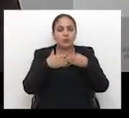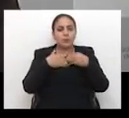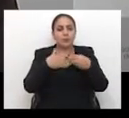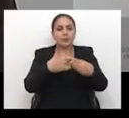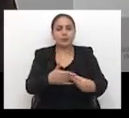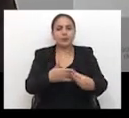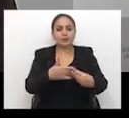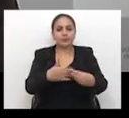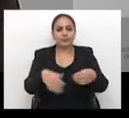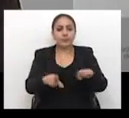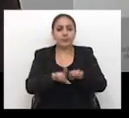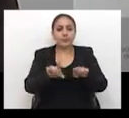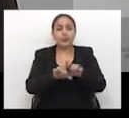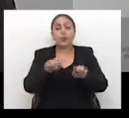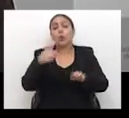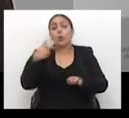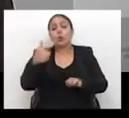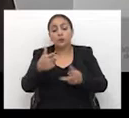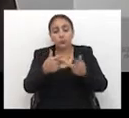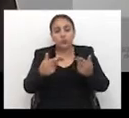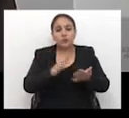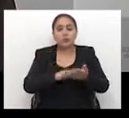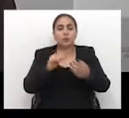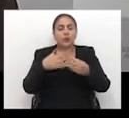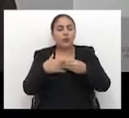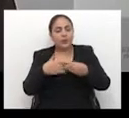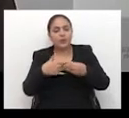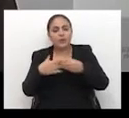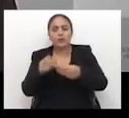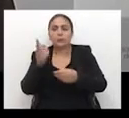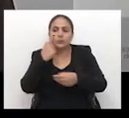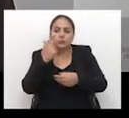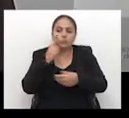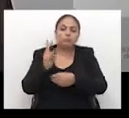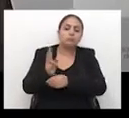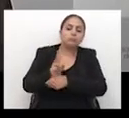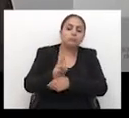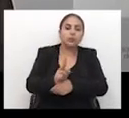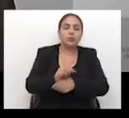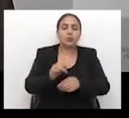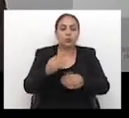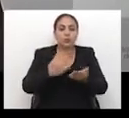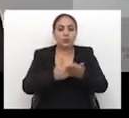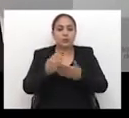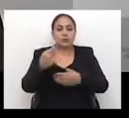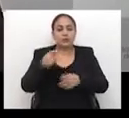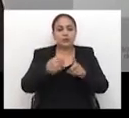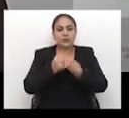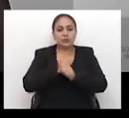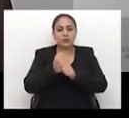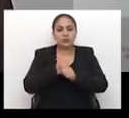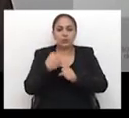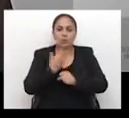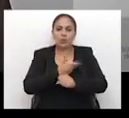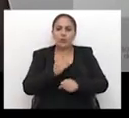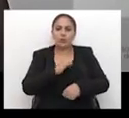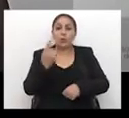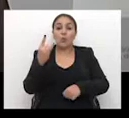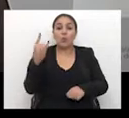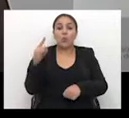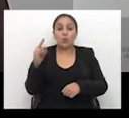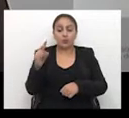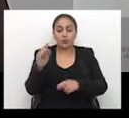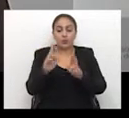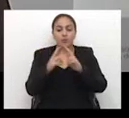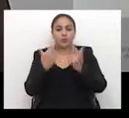acompanhando isso todas as ações fazendo monitorando dialogando e agora no início desse ano nós tivemos uma